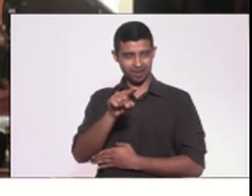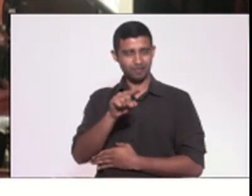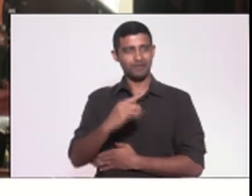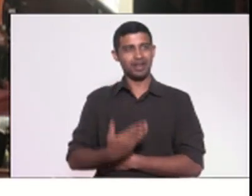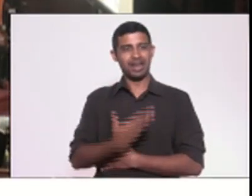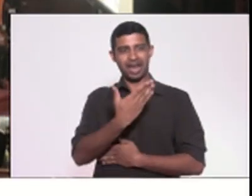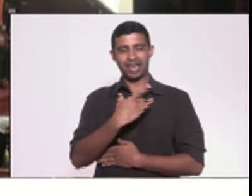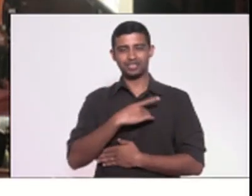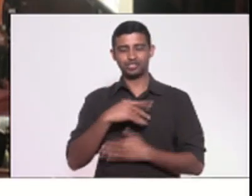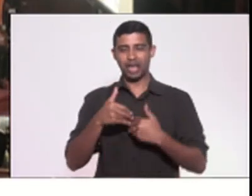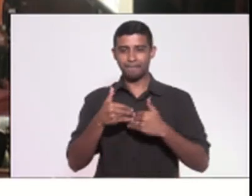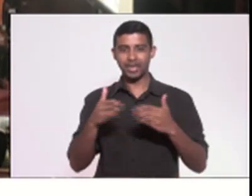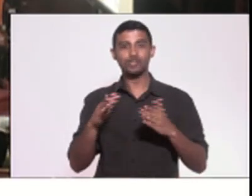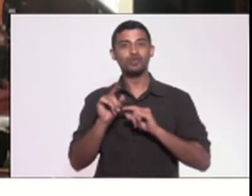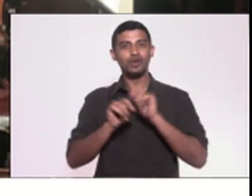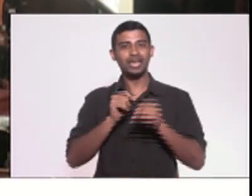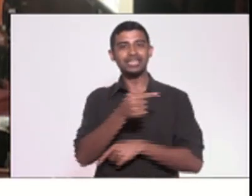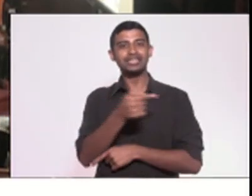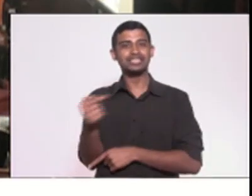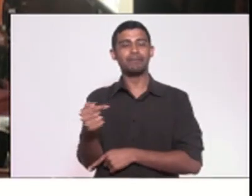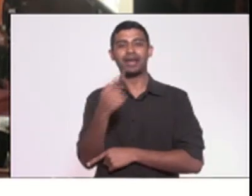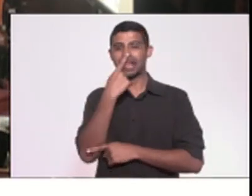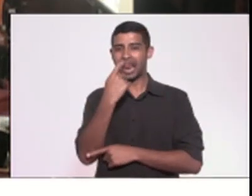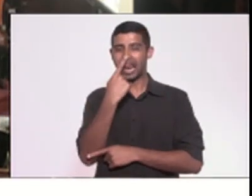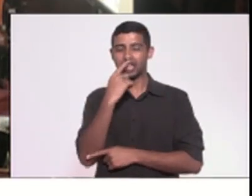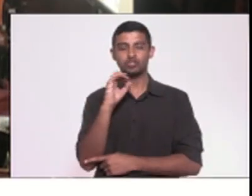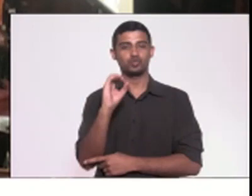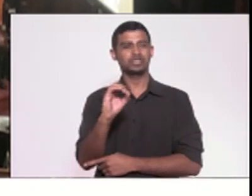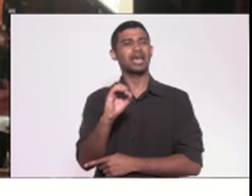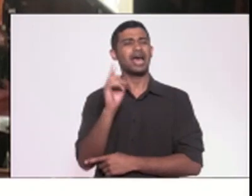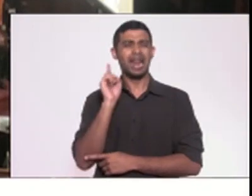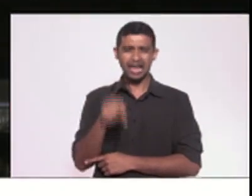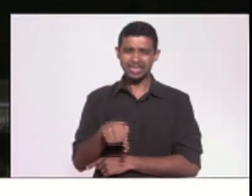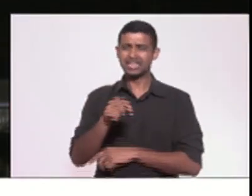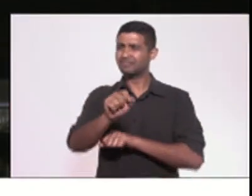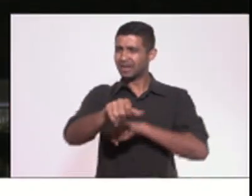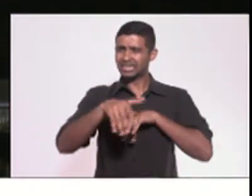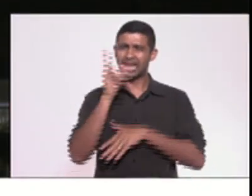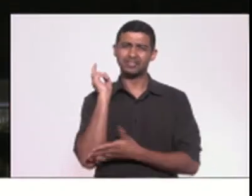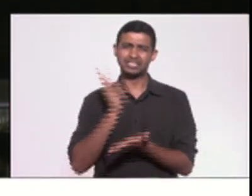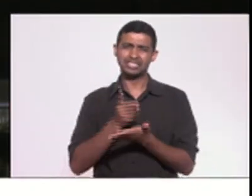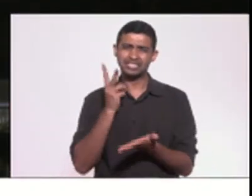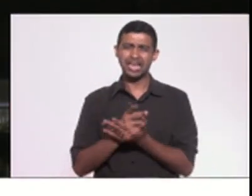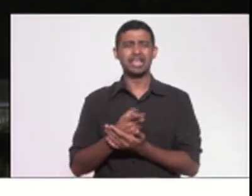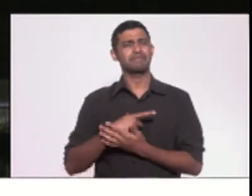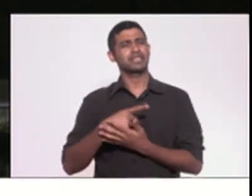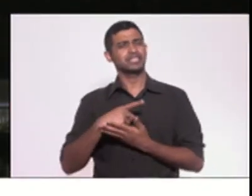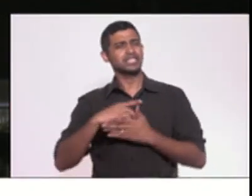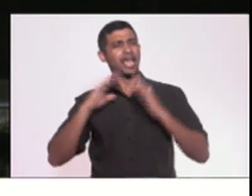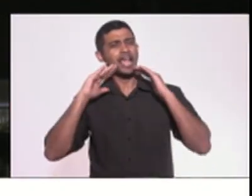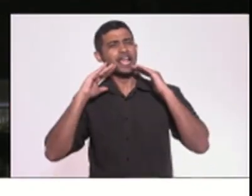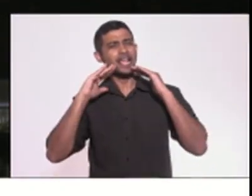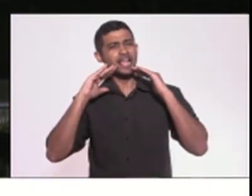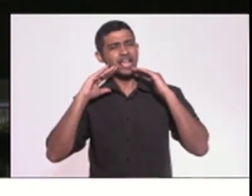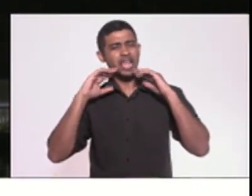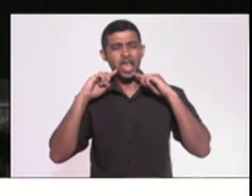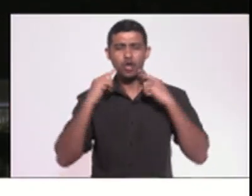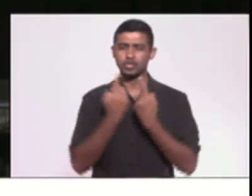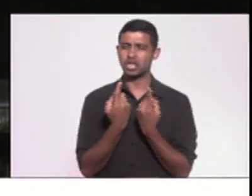no plenário a gente sempre faz congressos e eventos para trazer cases, informações sobre